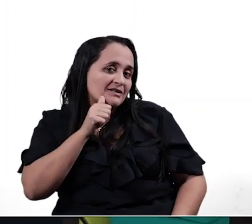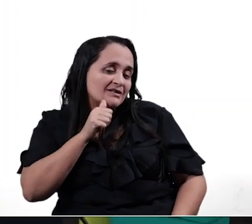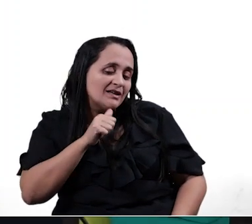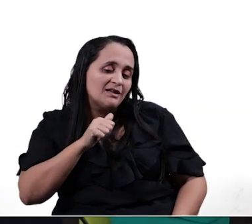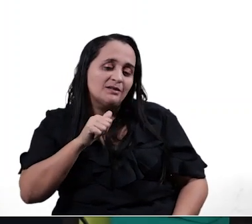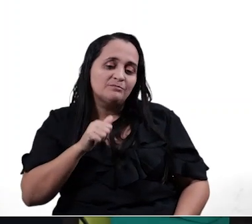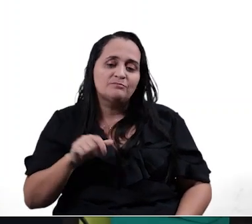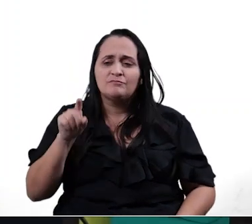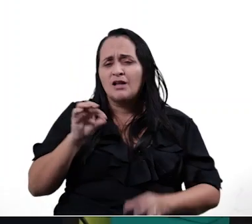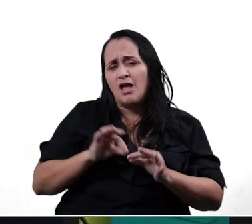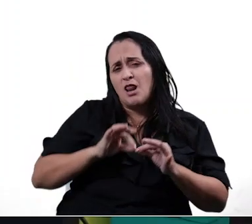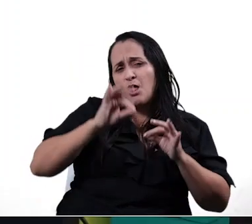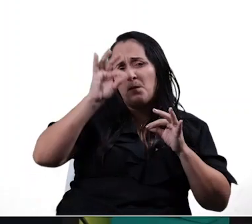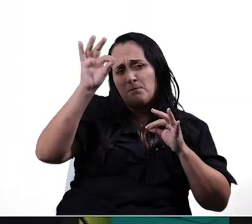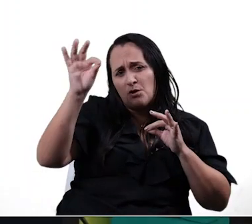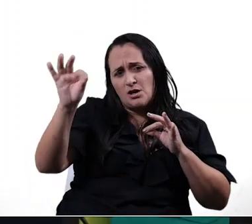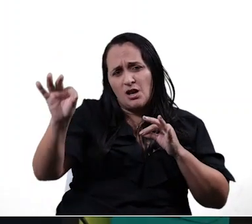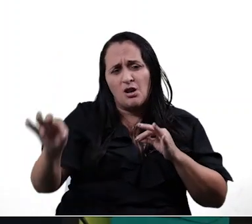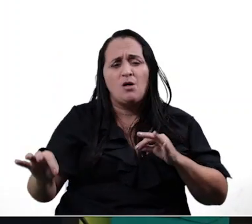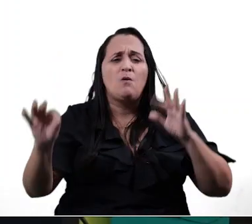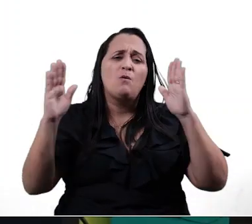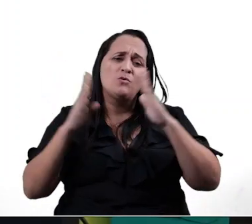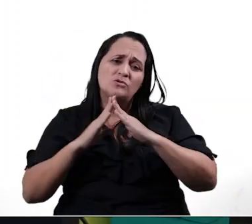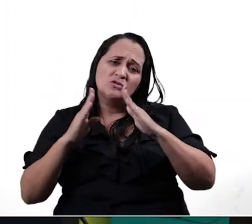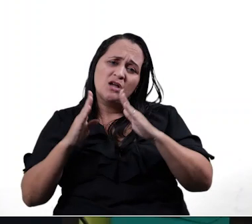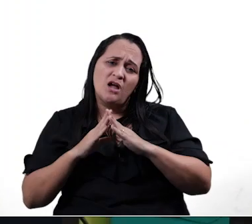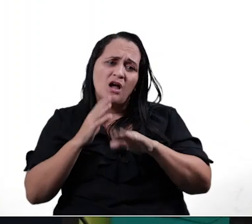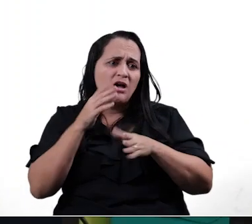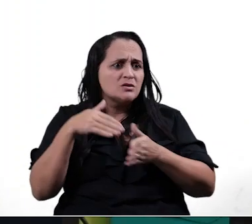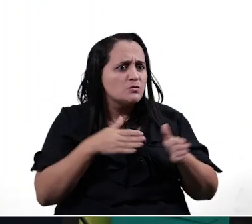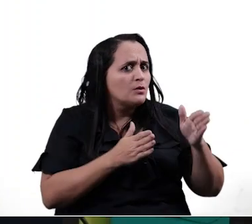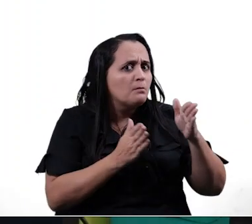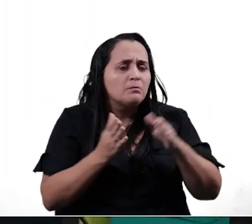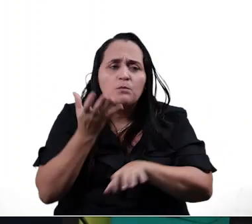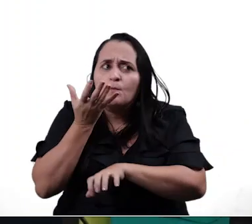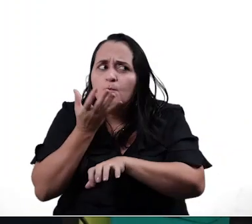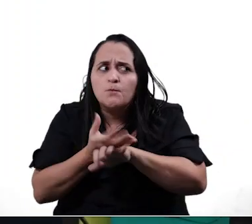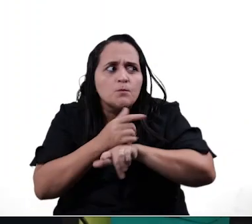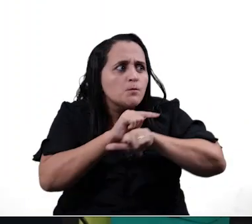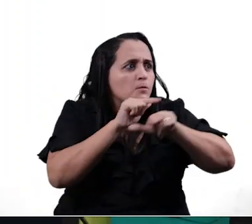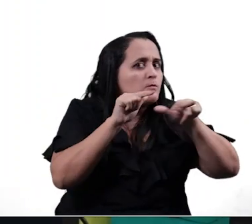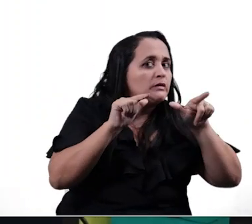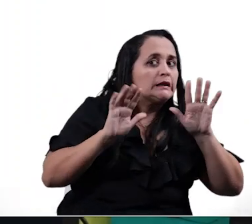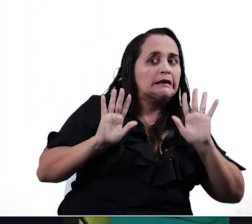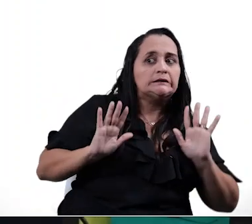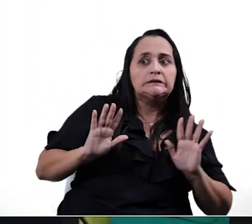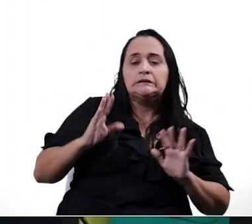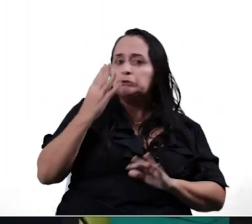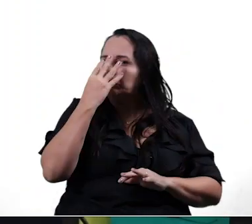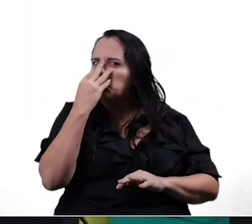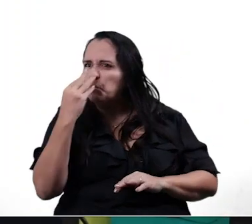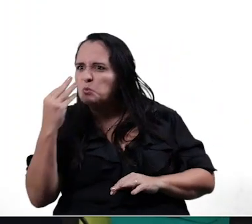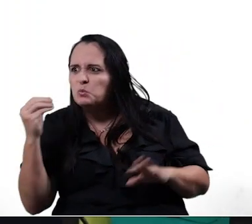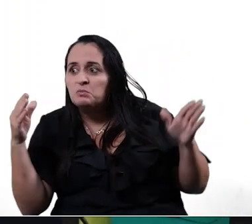vovozinha. Ela mora longe, o caminho é deserto e o lobo mal